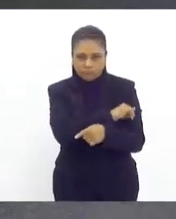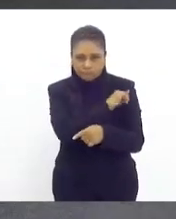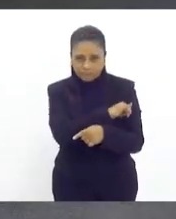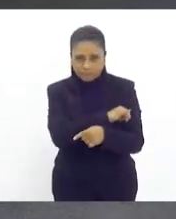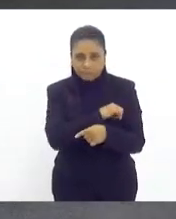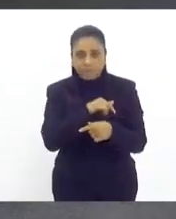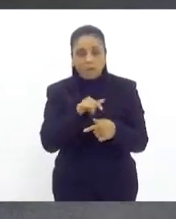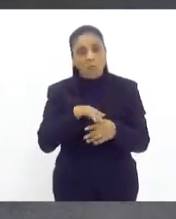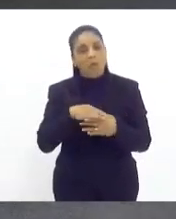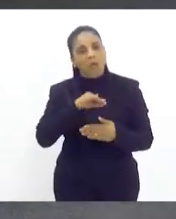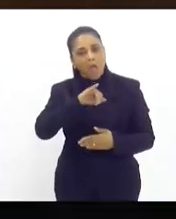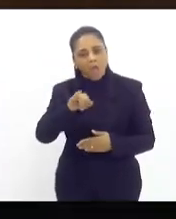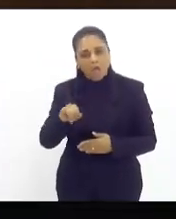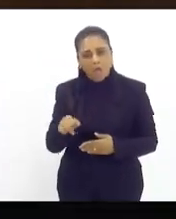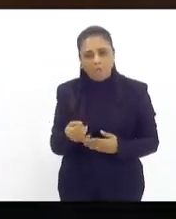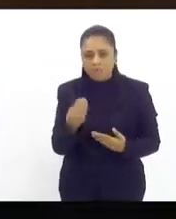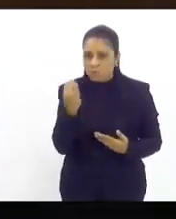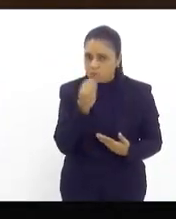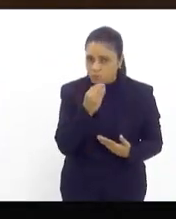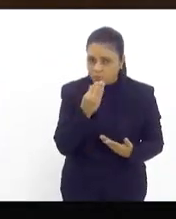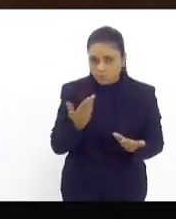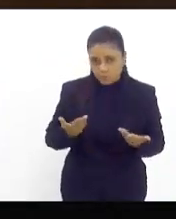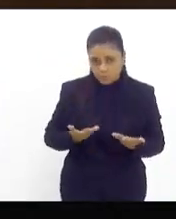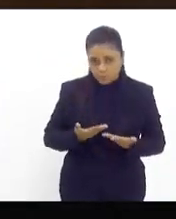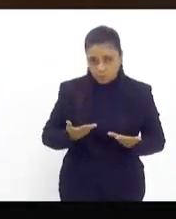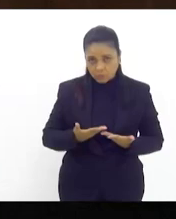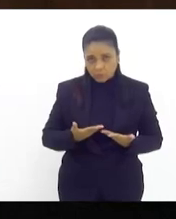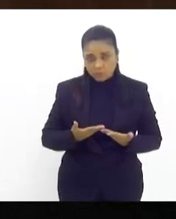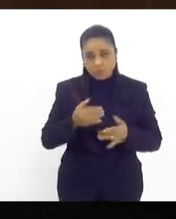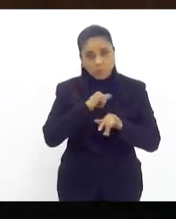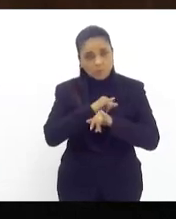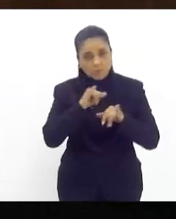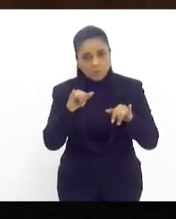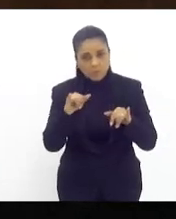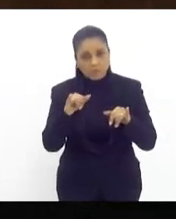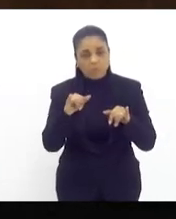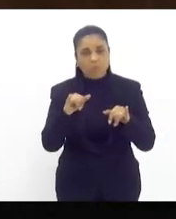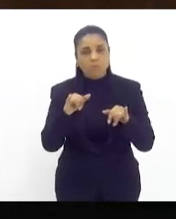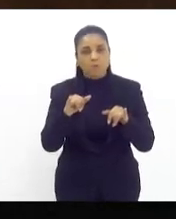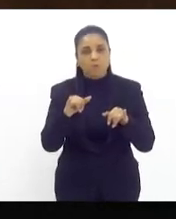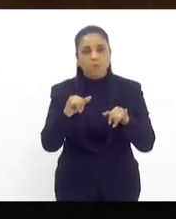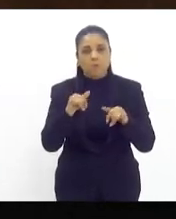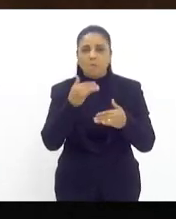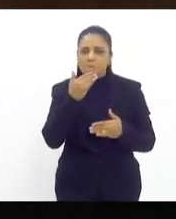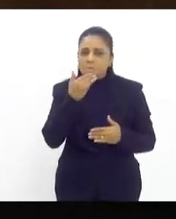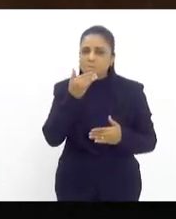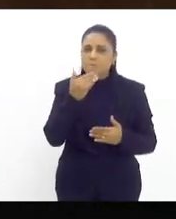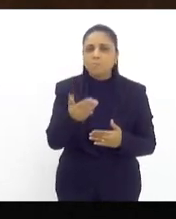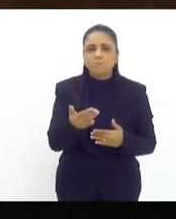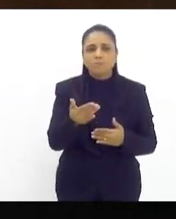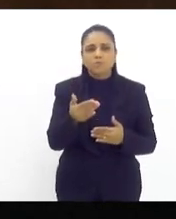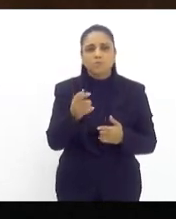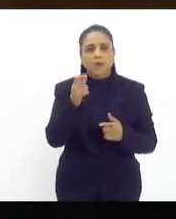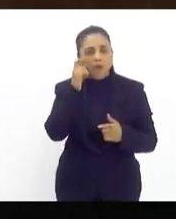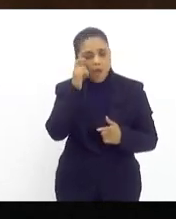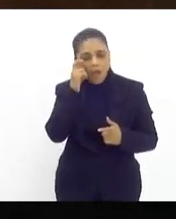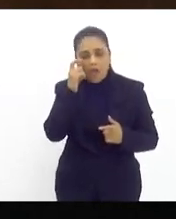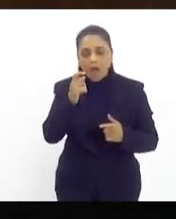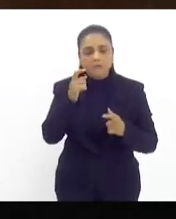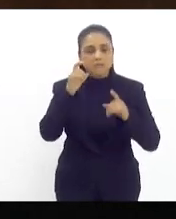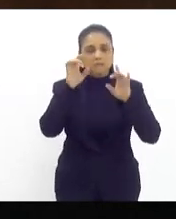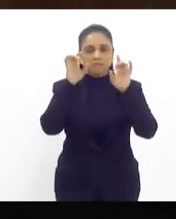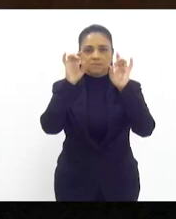também de aproveitar essa oportunidade para falar também pedir uma atenção especial